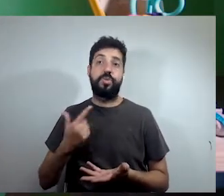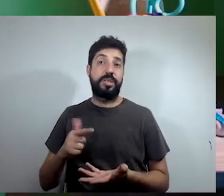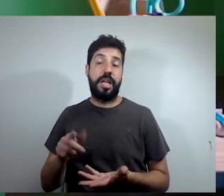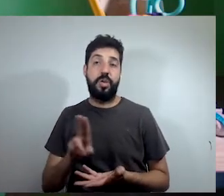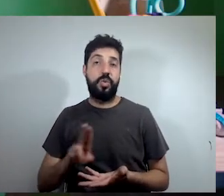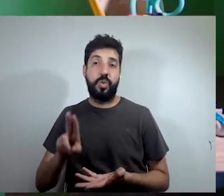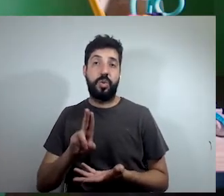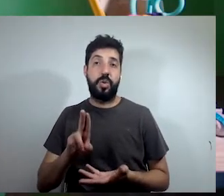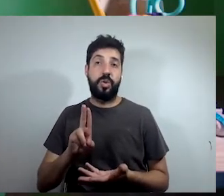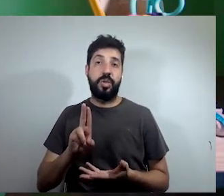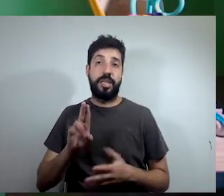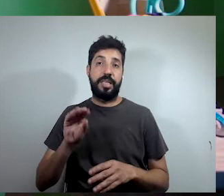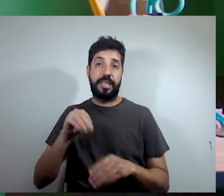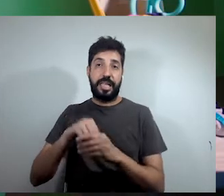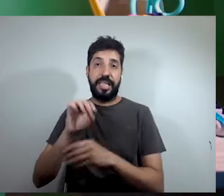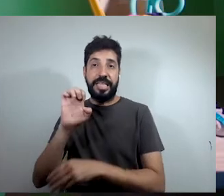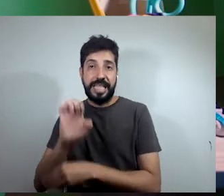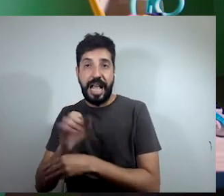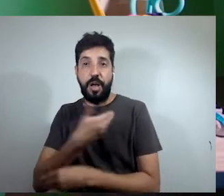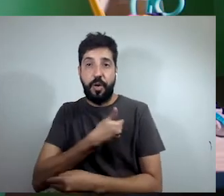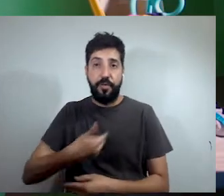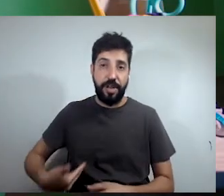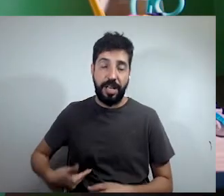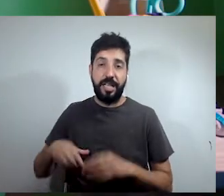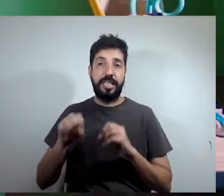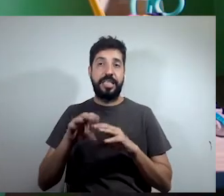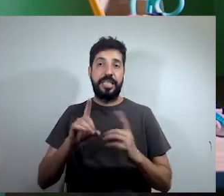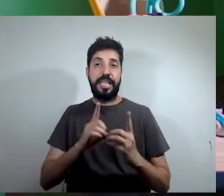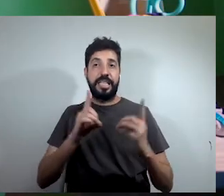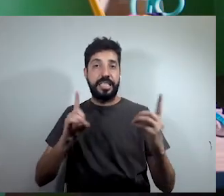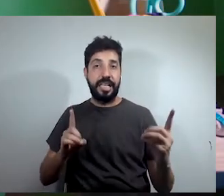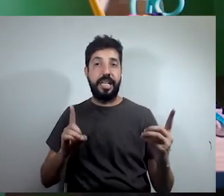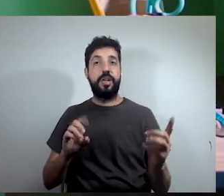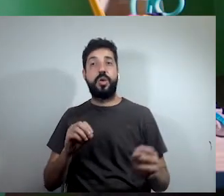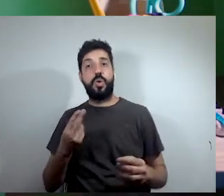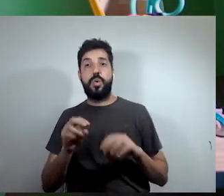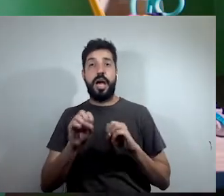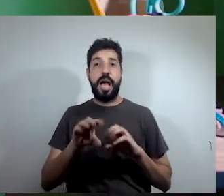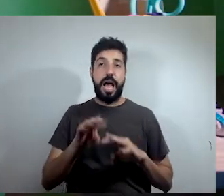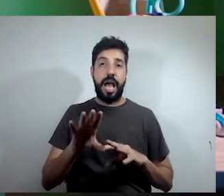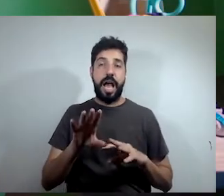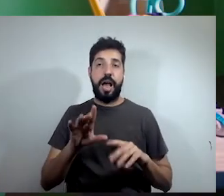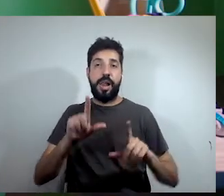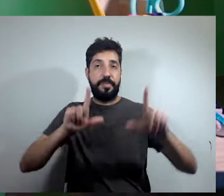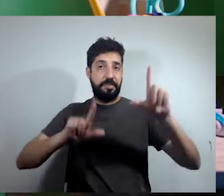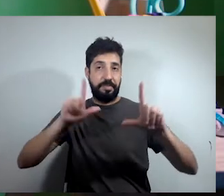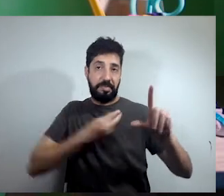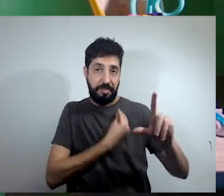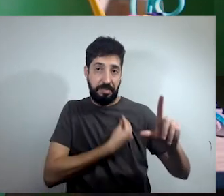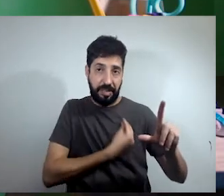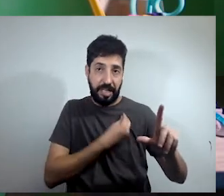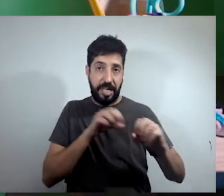por exemplo, no Estado, no governo, o ensino à distância ou as aulas telepresenciais